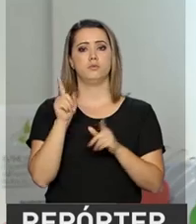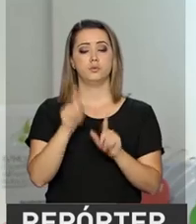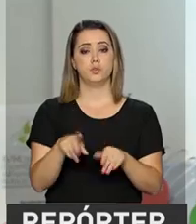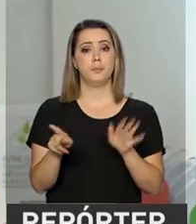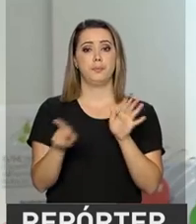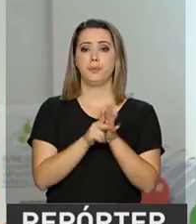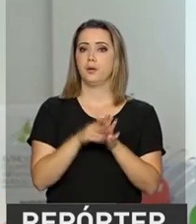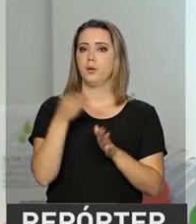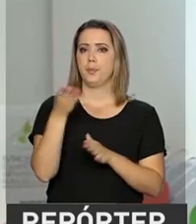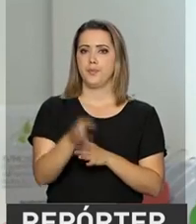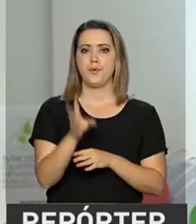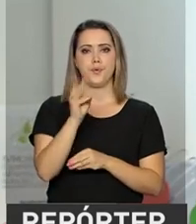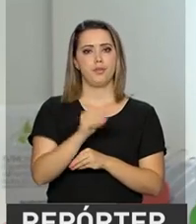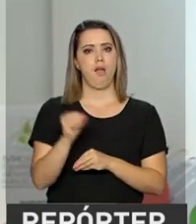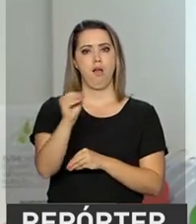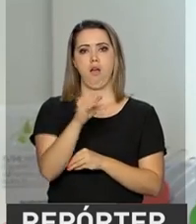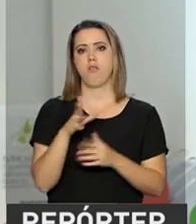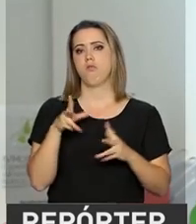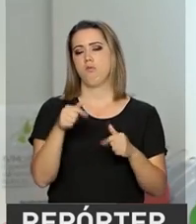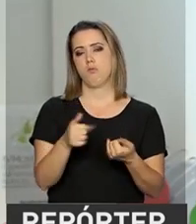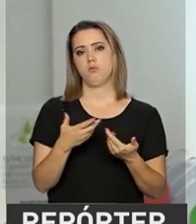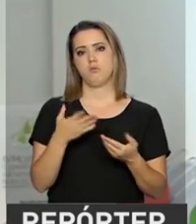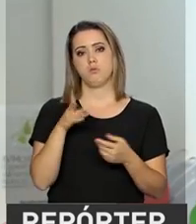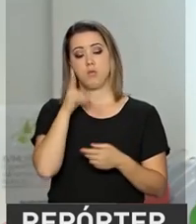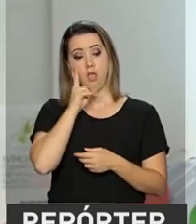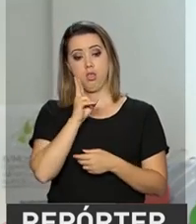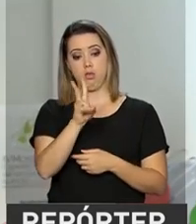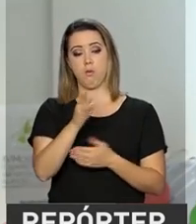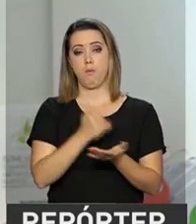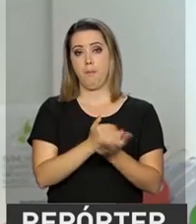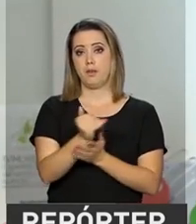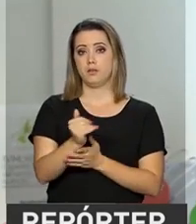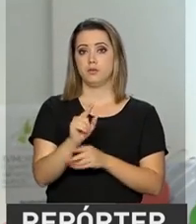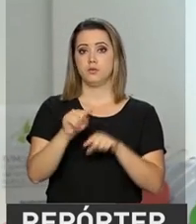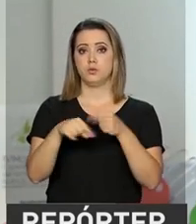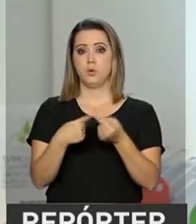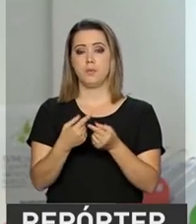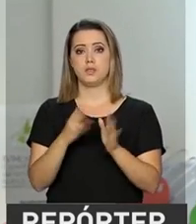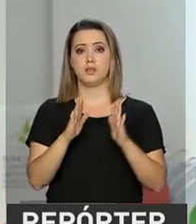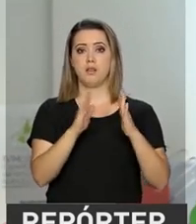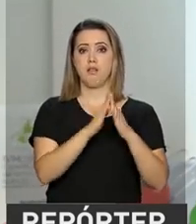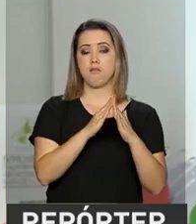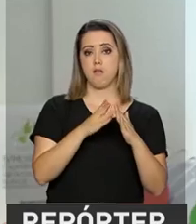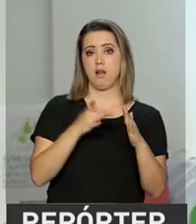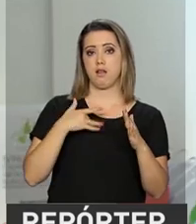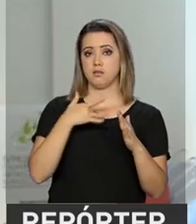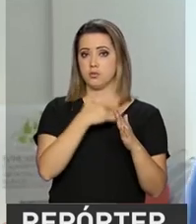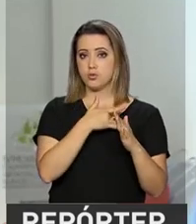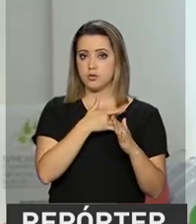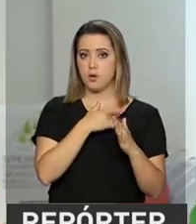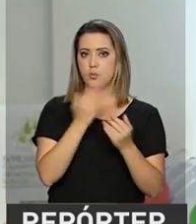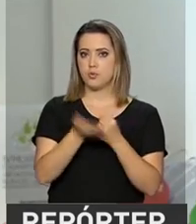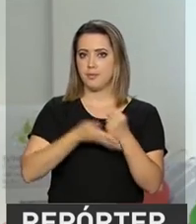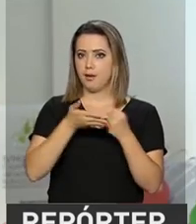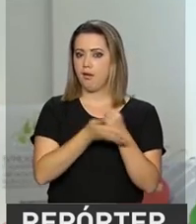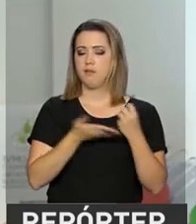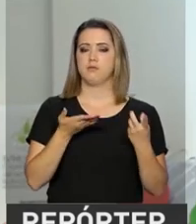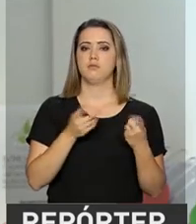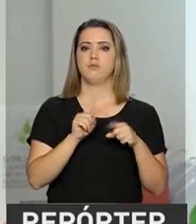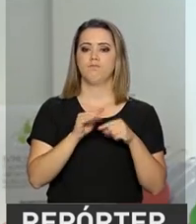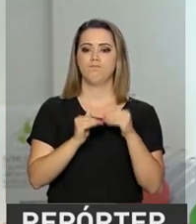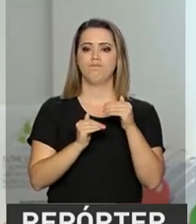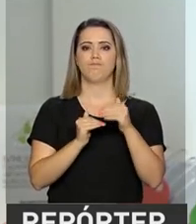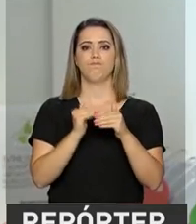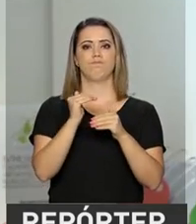própria questão do atendimento em todos os níveis de atenção, começando no posto de saúde, com a equipe de atenção básica, mas aí subindo nos níveis de